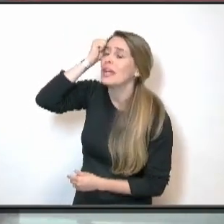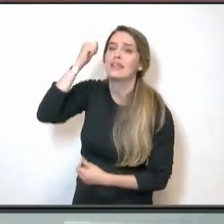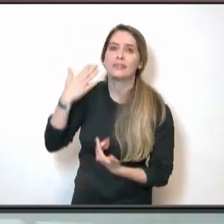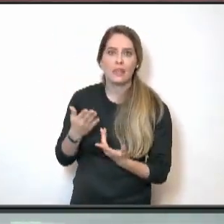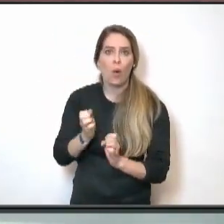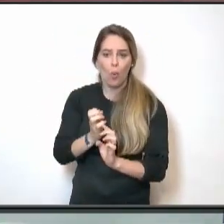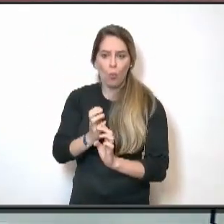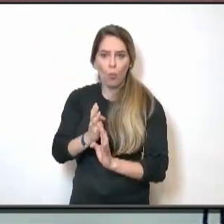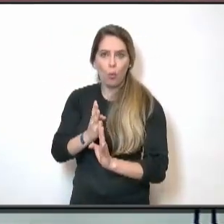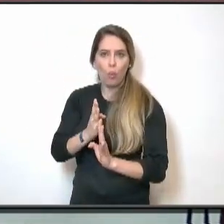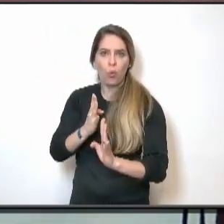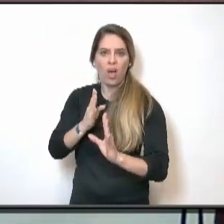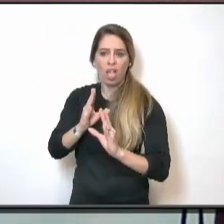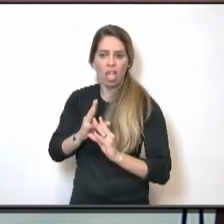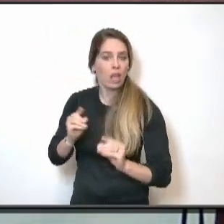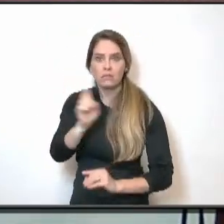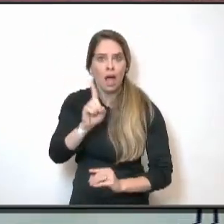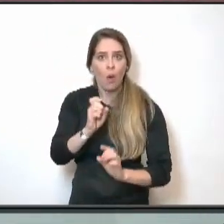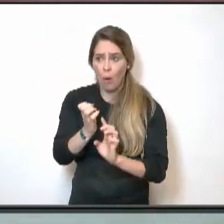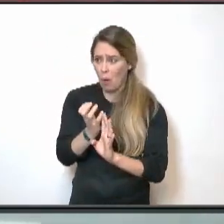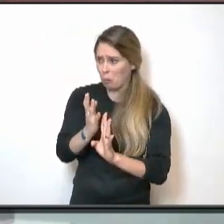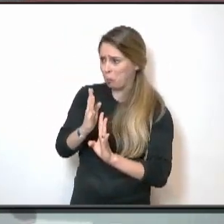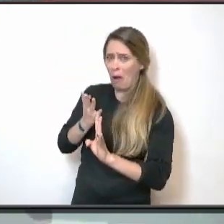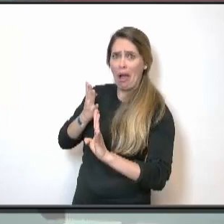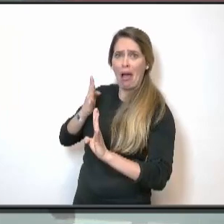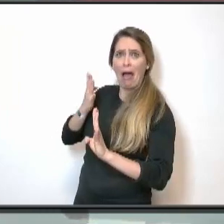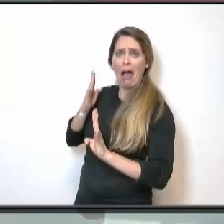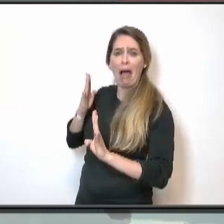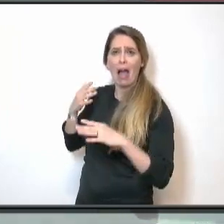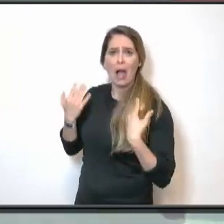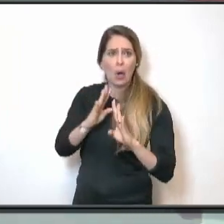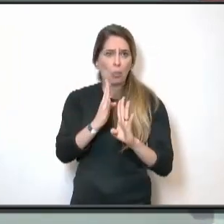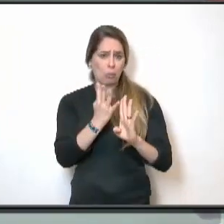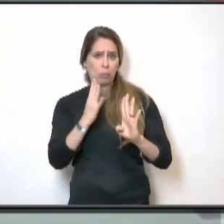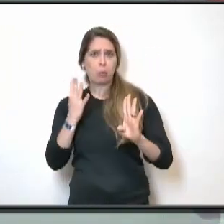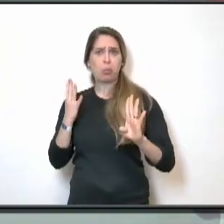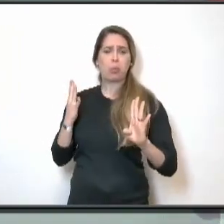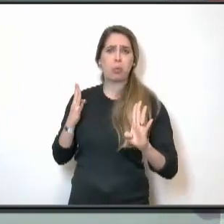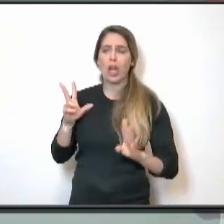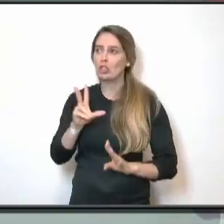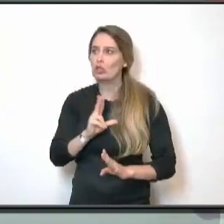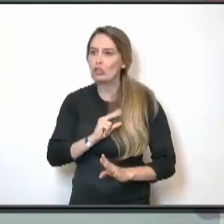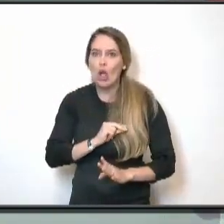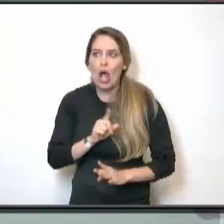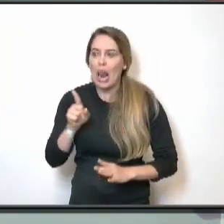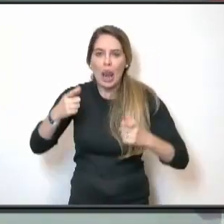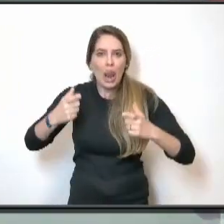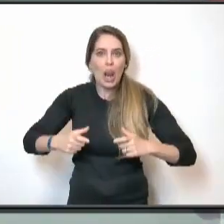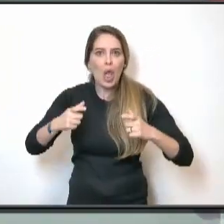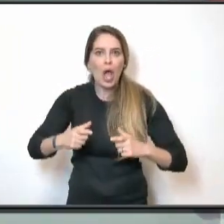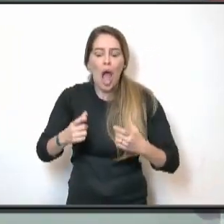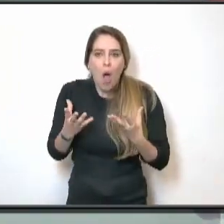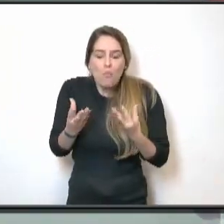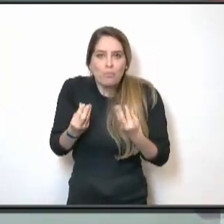ela ia crescendo e crescendo. E de repente aquela capela foi se tornando cada vez mais cheia, pessoas esperando do lado